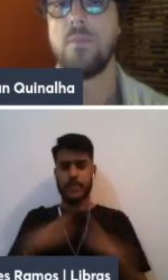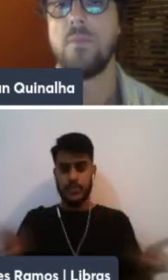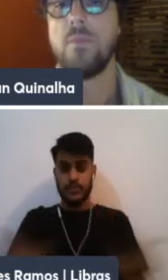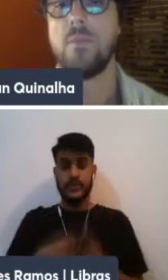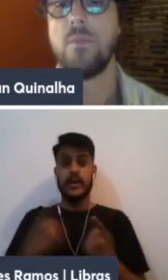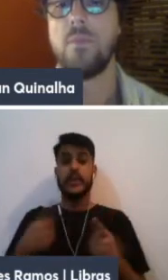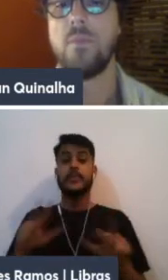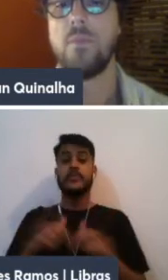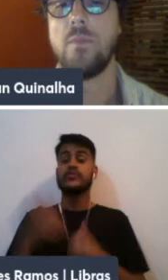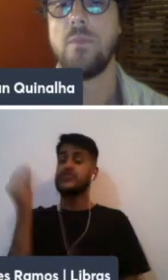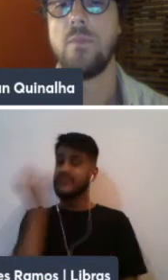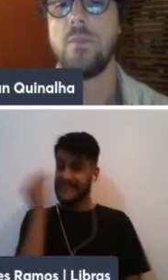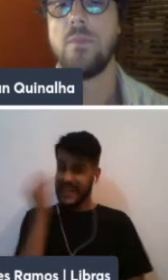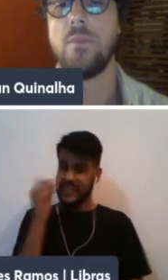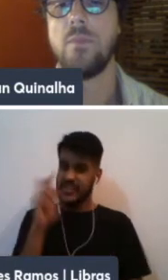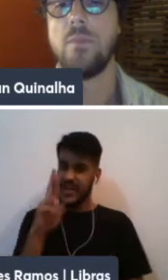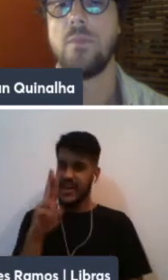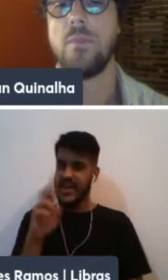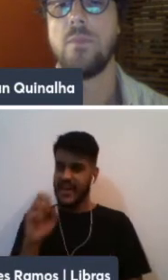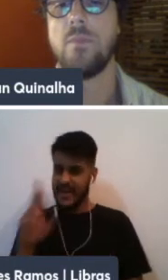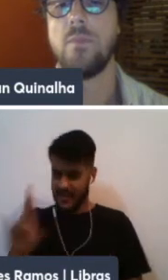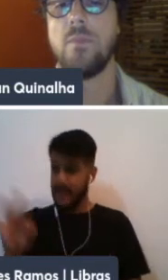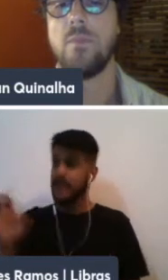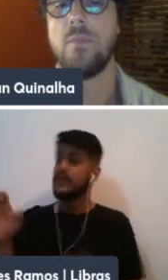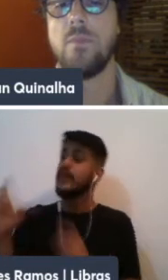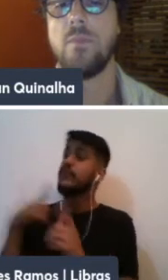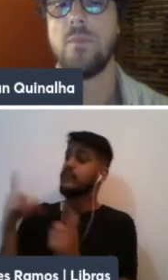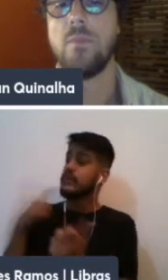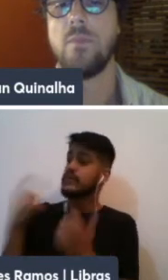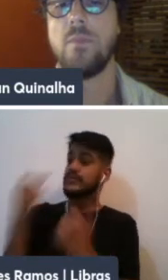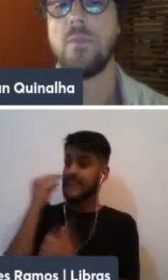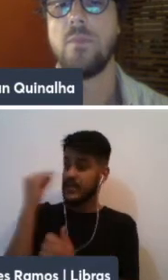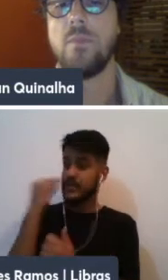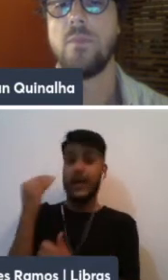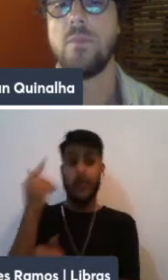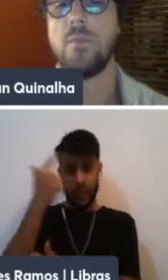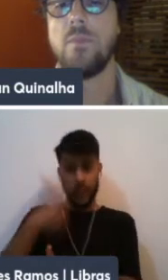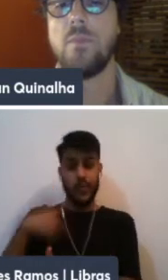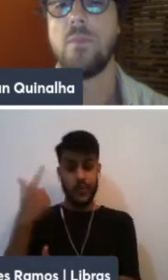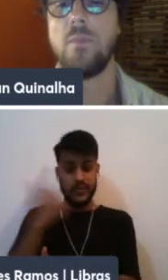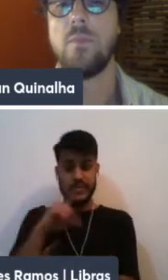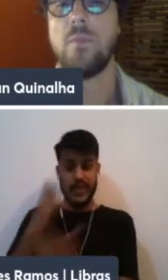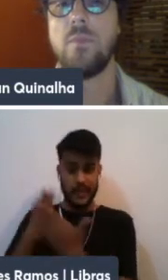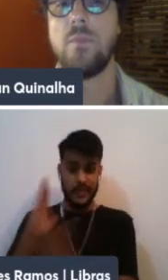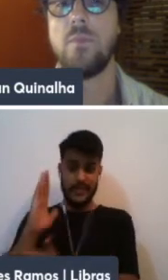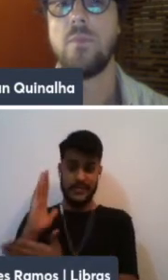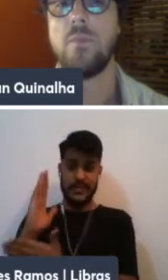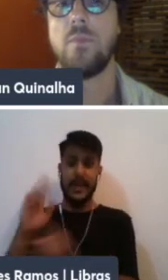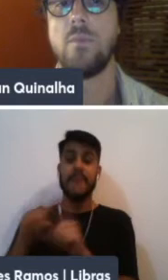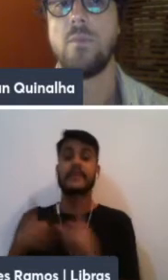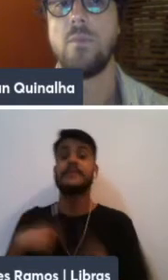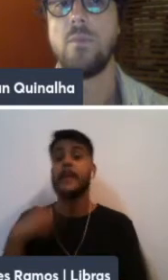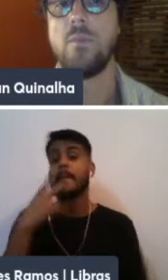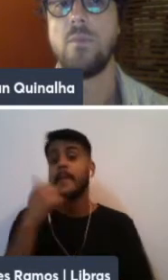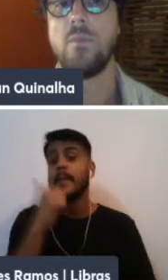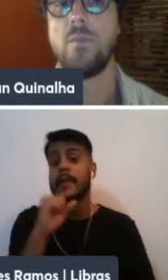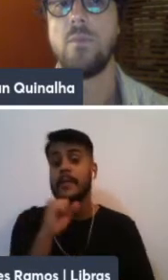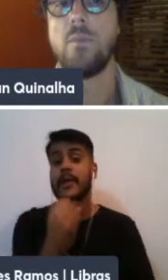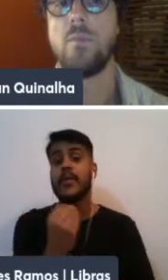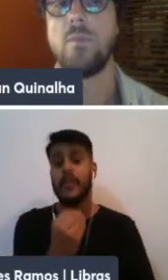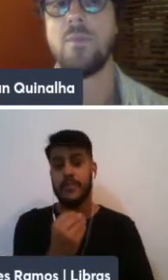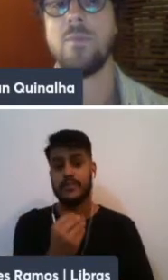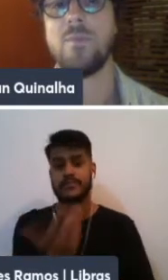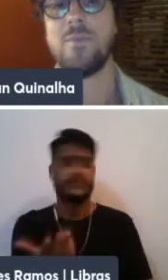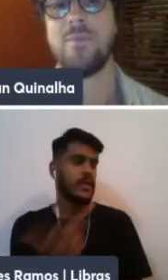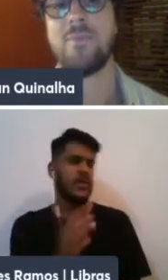Hair e passei, mas meus pais... O Hair era demais para a